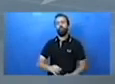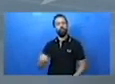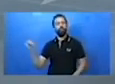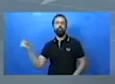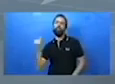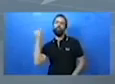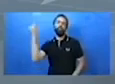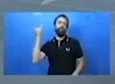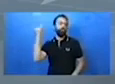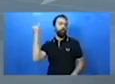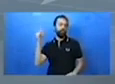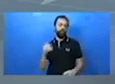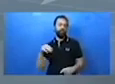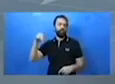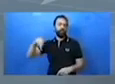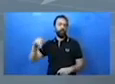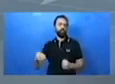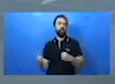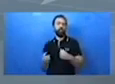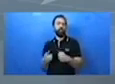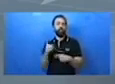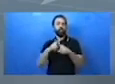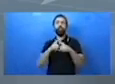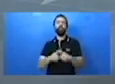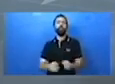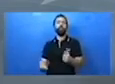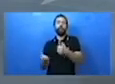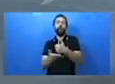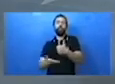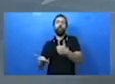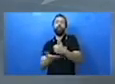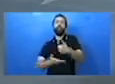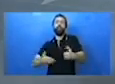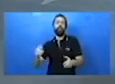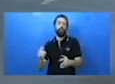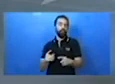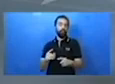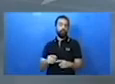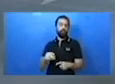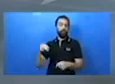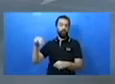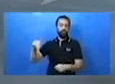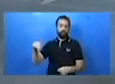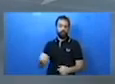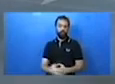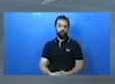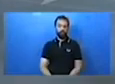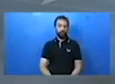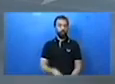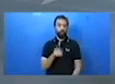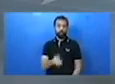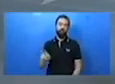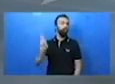pessoal? Porque a matemática é tão esplêndida. A tabuada, ela é a base de muita coisa na